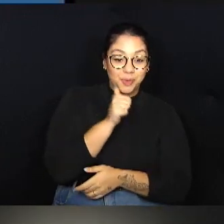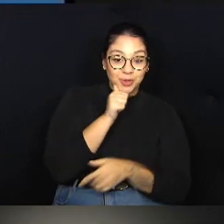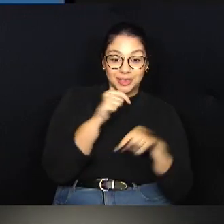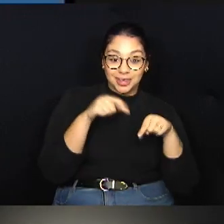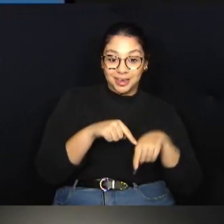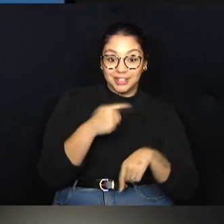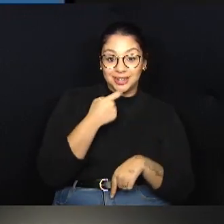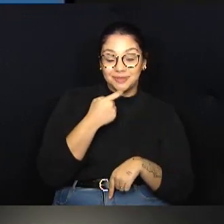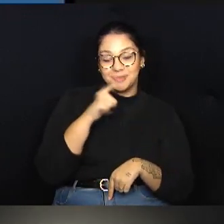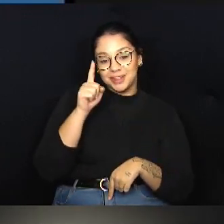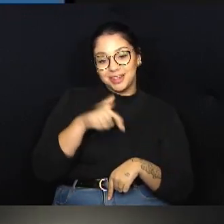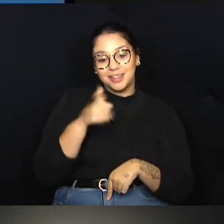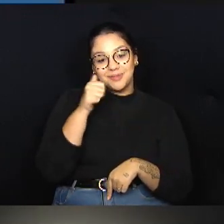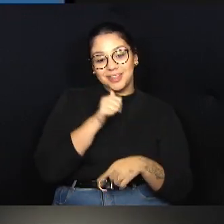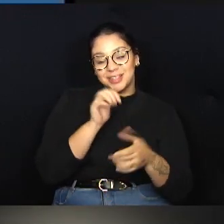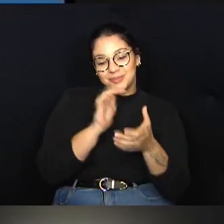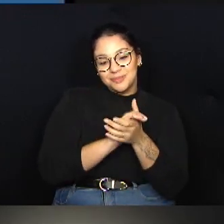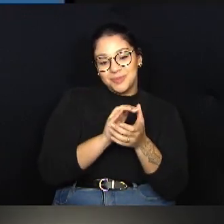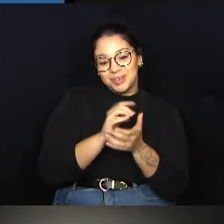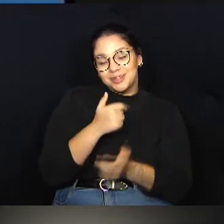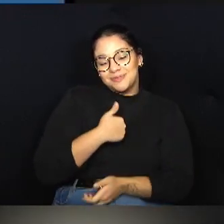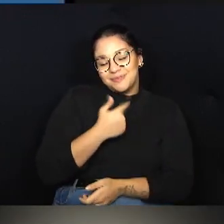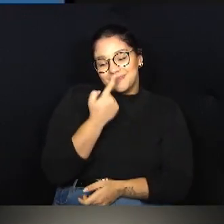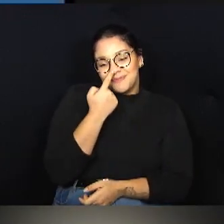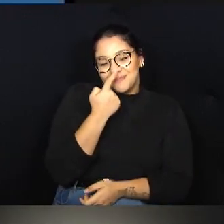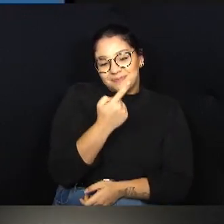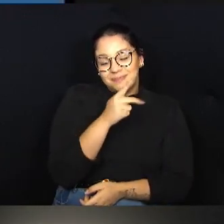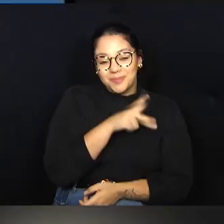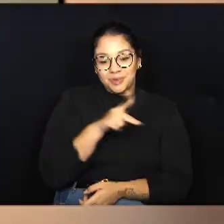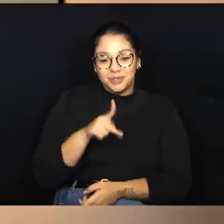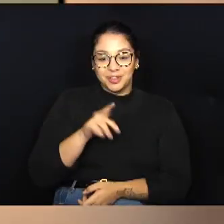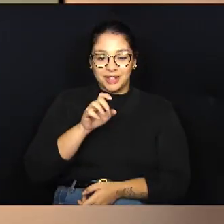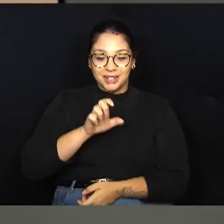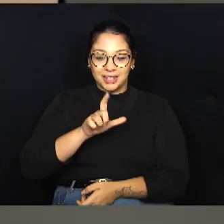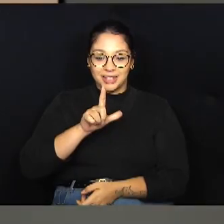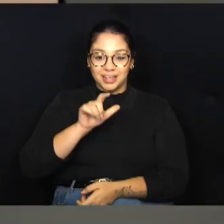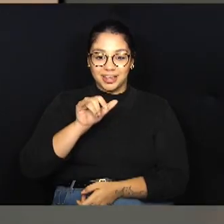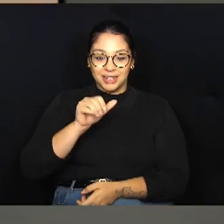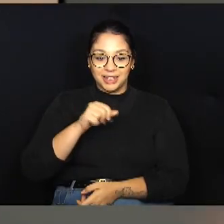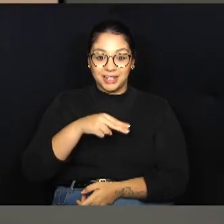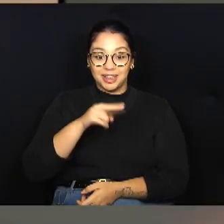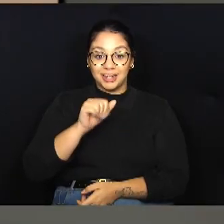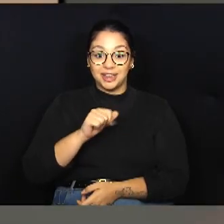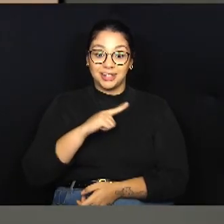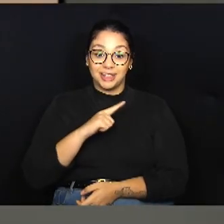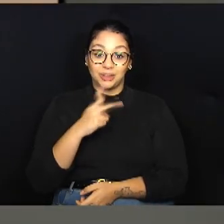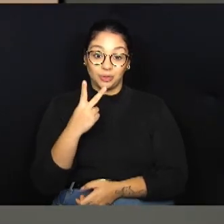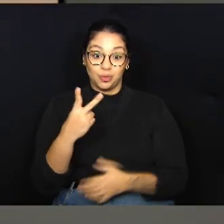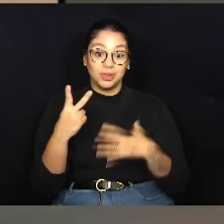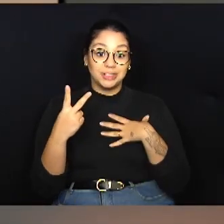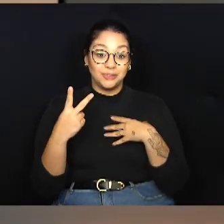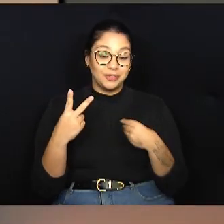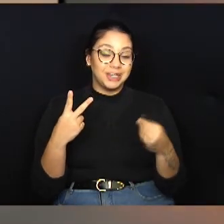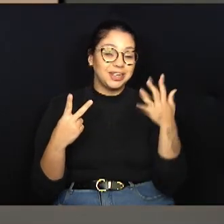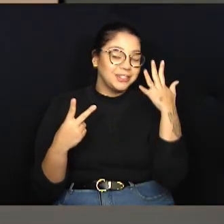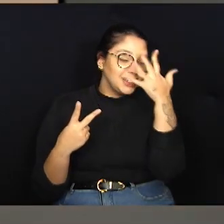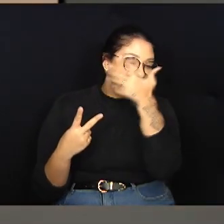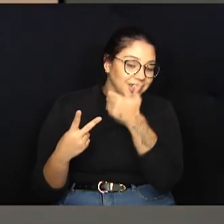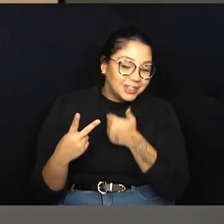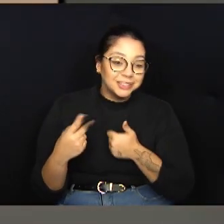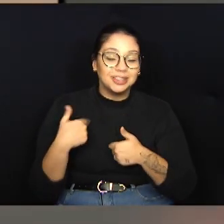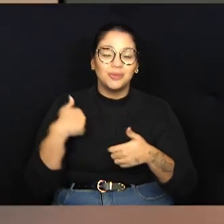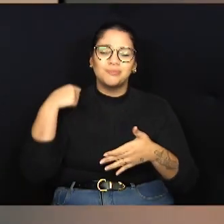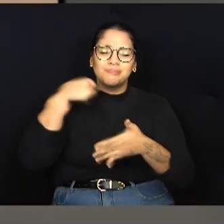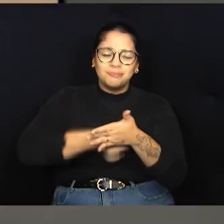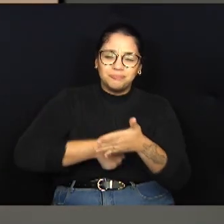minha esposa, minha inspiração, que é a professora Eliana Renato. Temos 2 filhas lindas e eu sempre lutei, porque